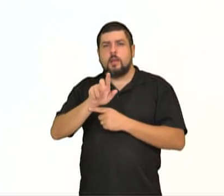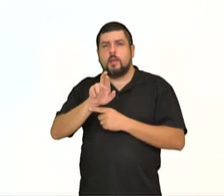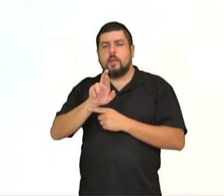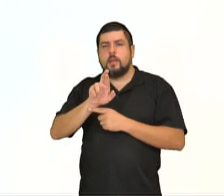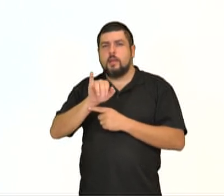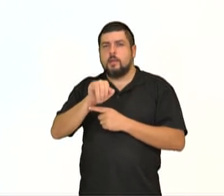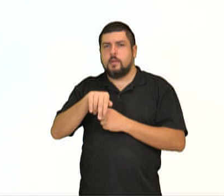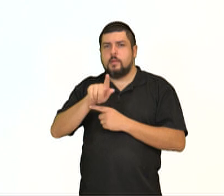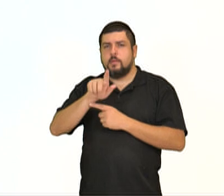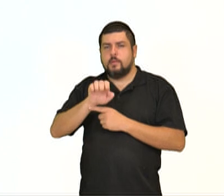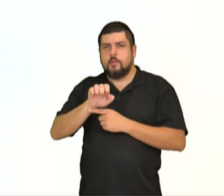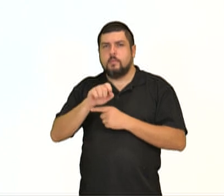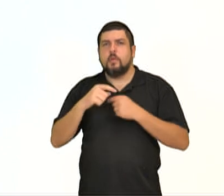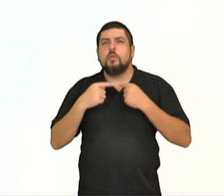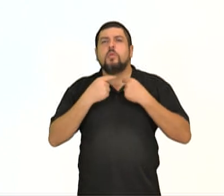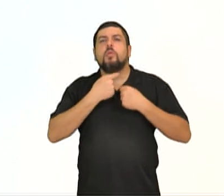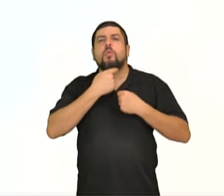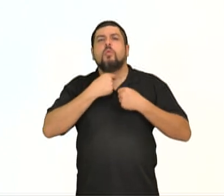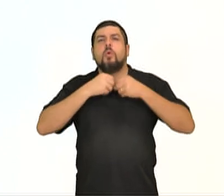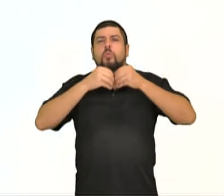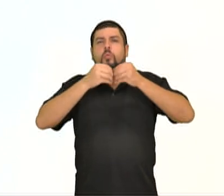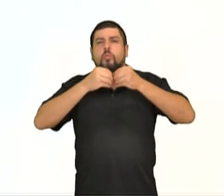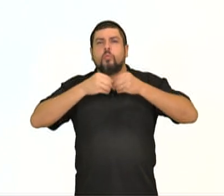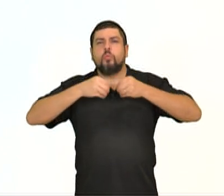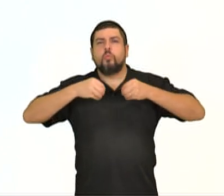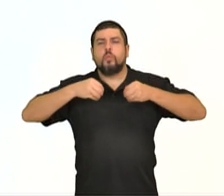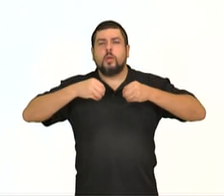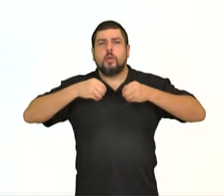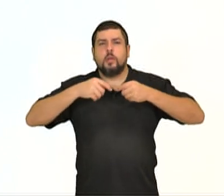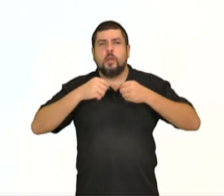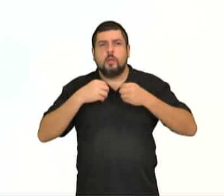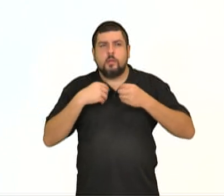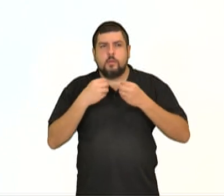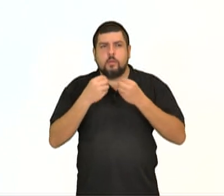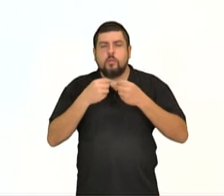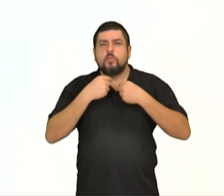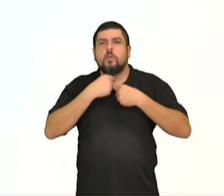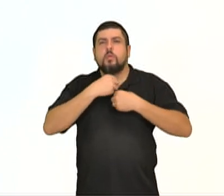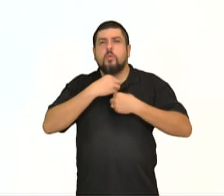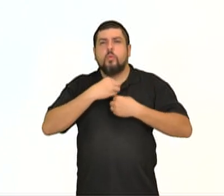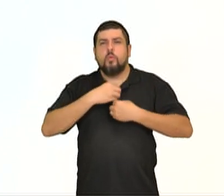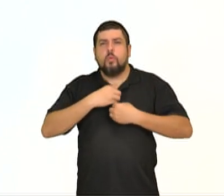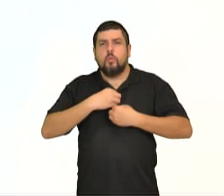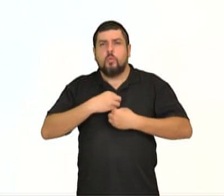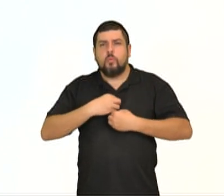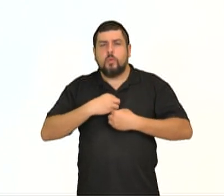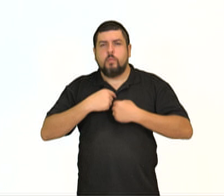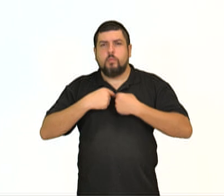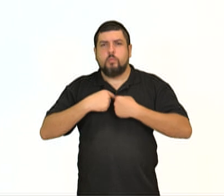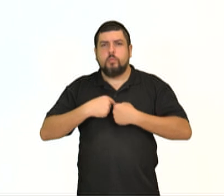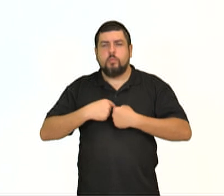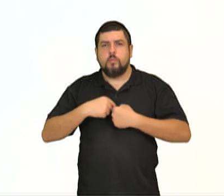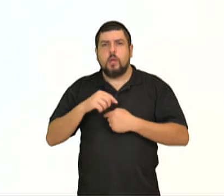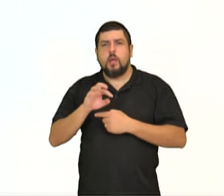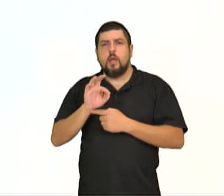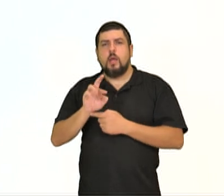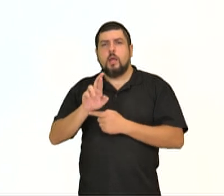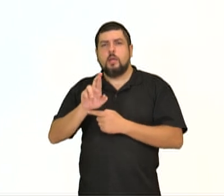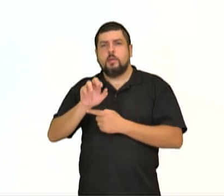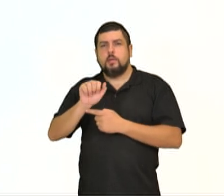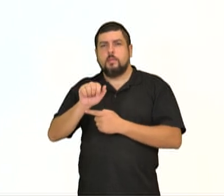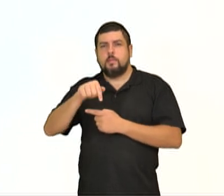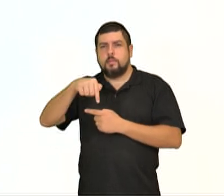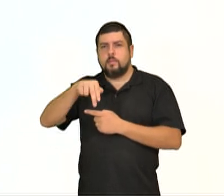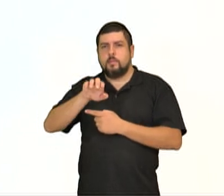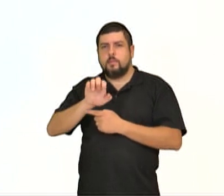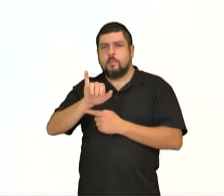garganta, então o ar passa por todas elas e desce pela traqueia, que está indicada aqui pelo número 5.